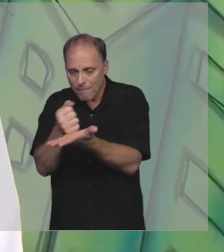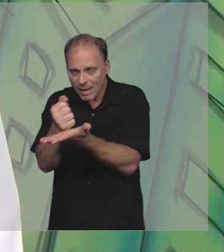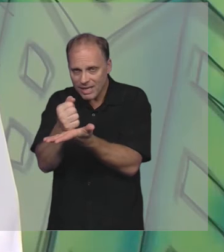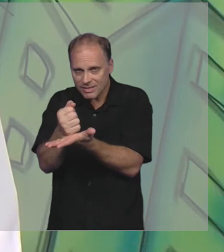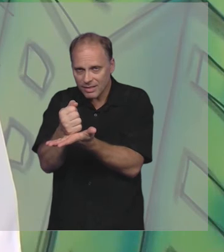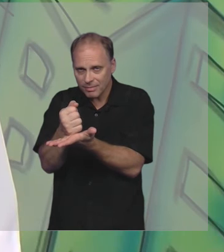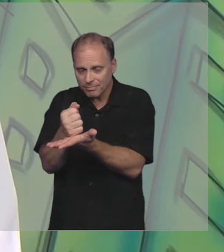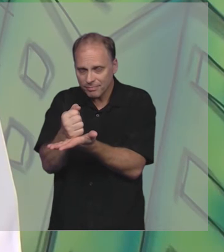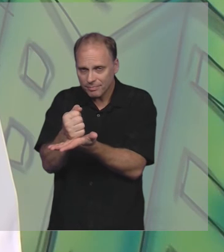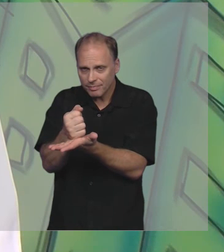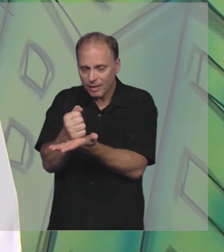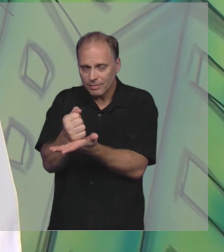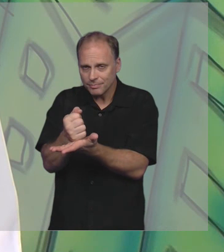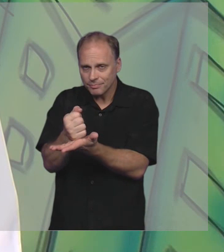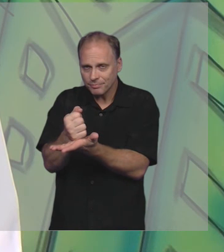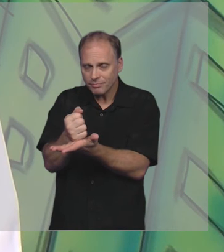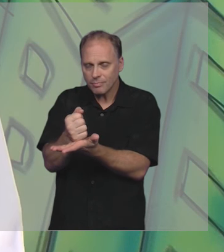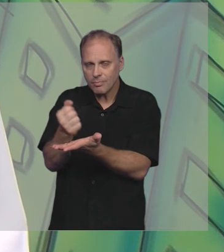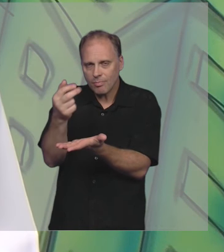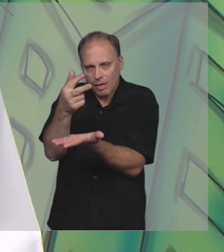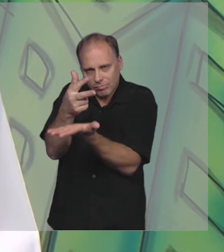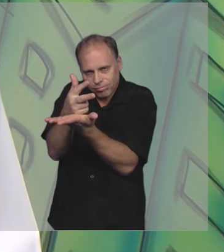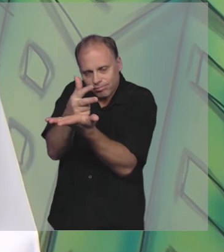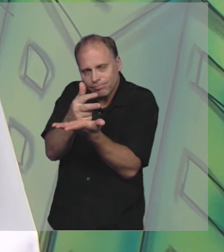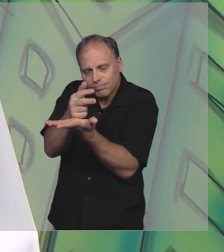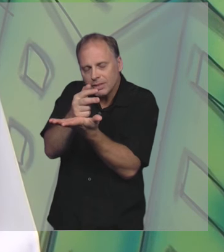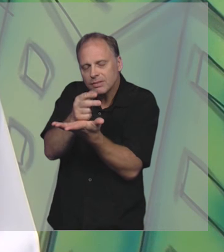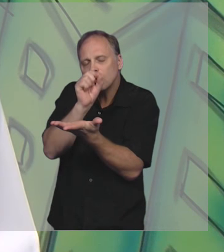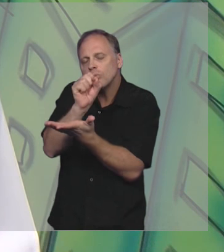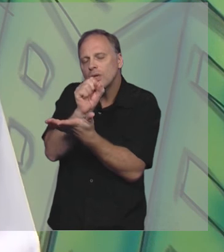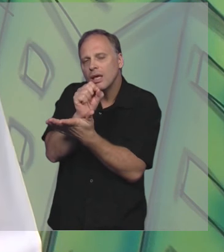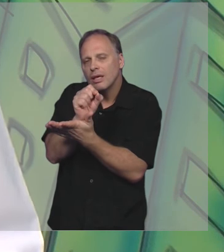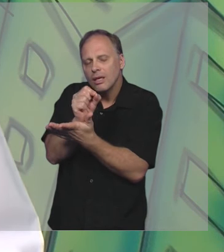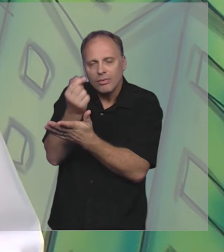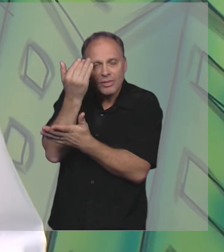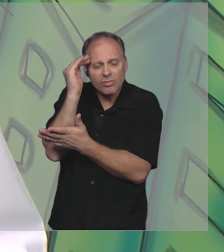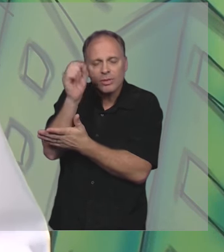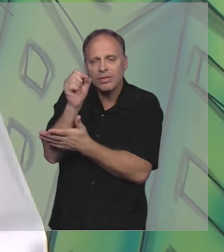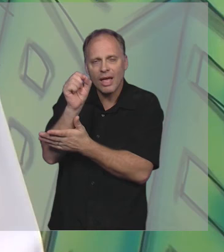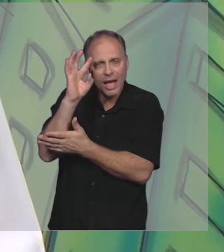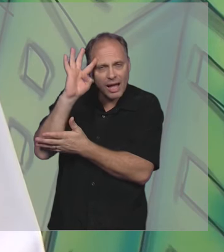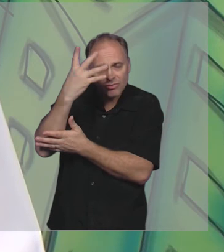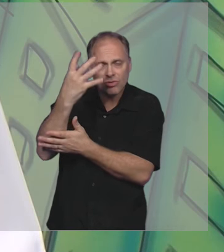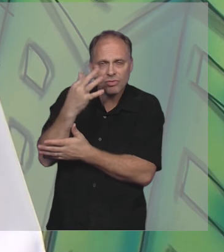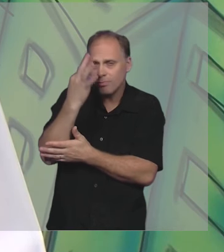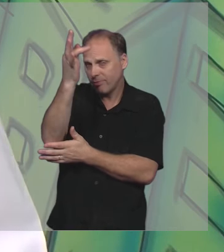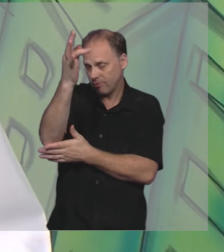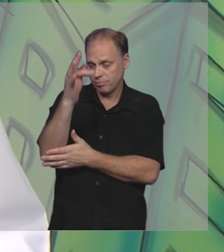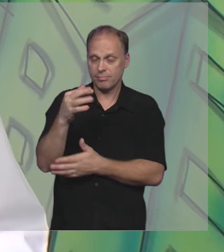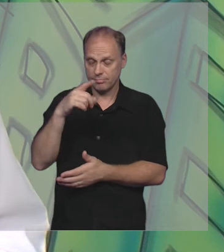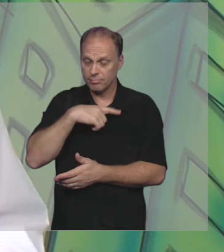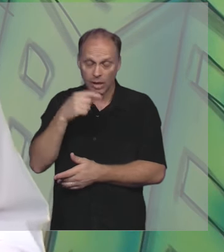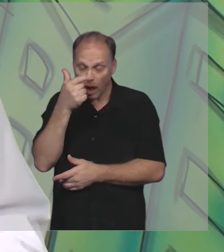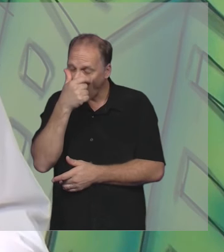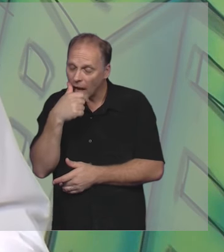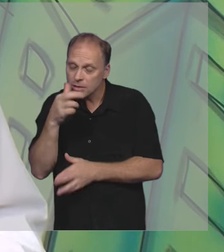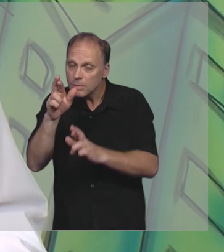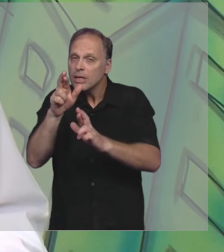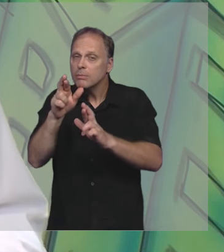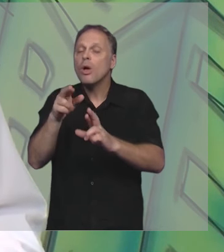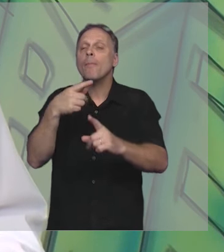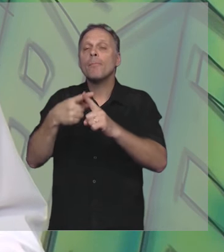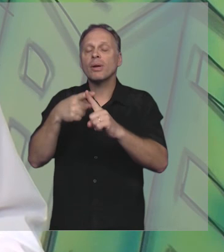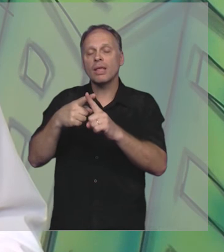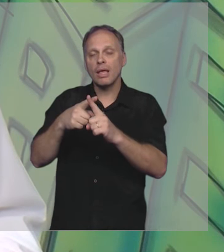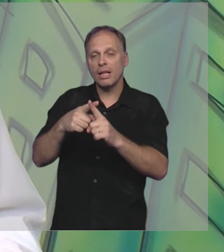como um entendimento, né, de que vai ser a solução para o futuro, né? Porque